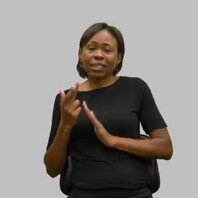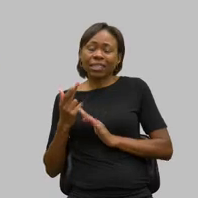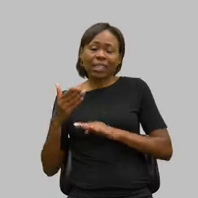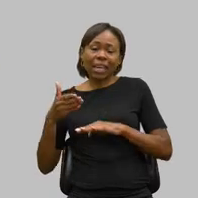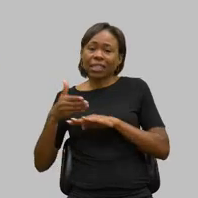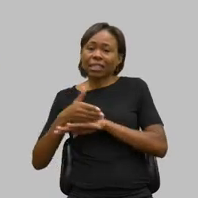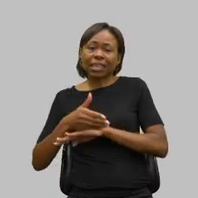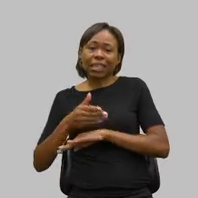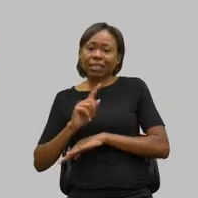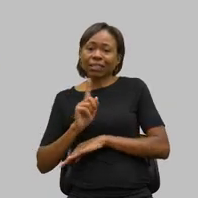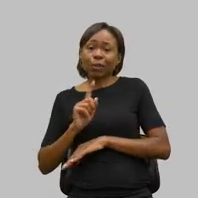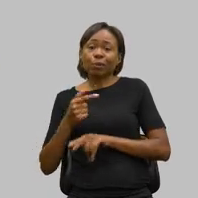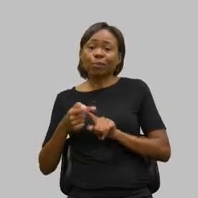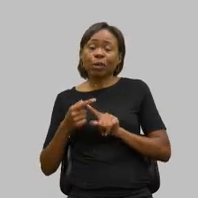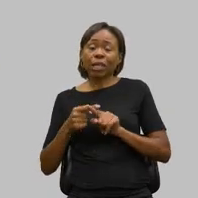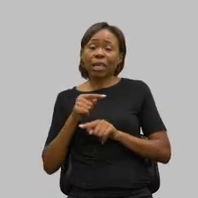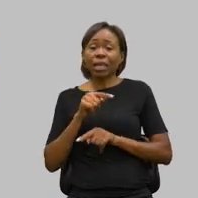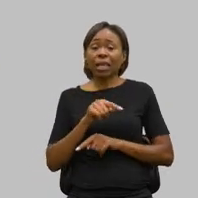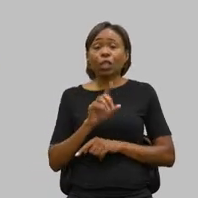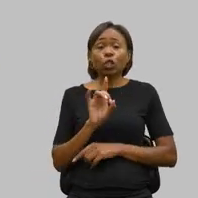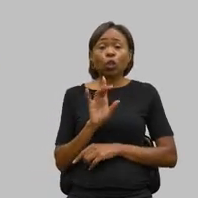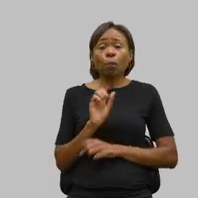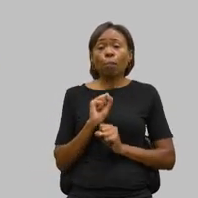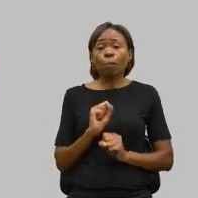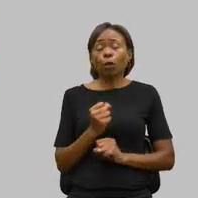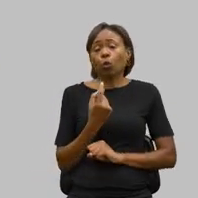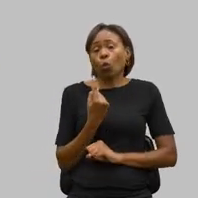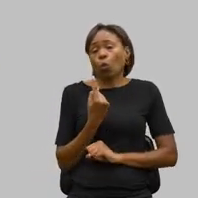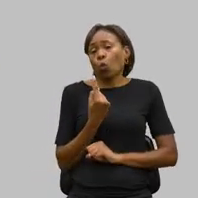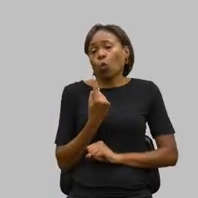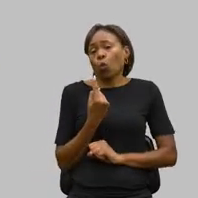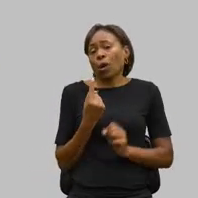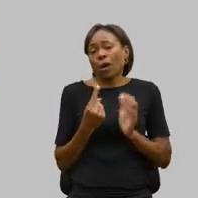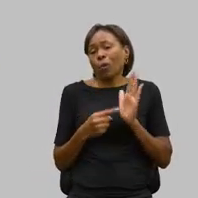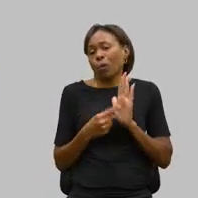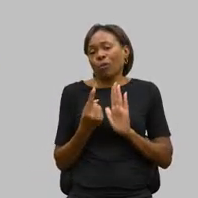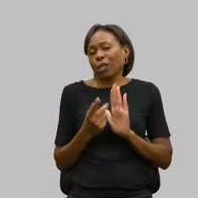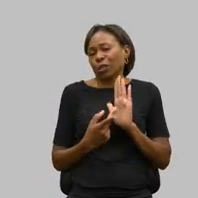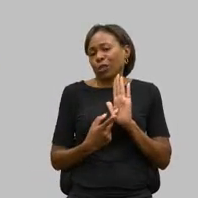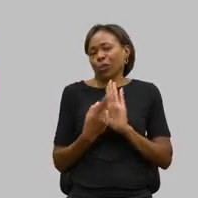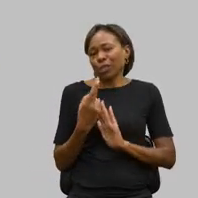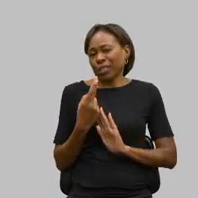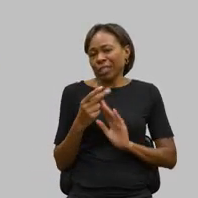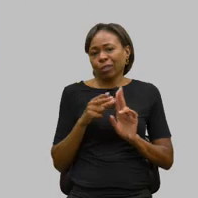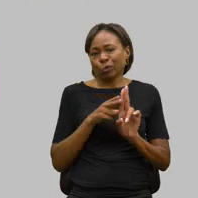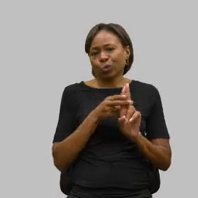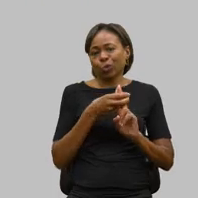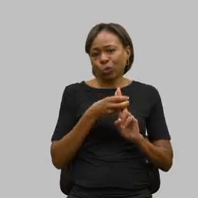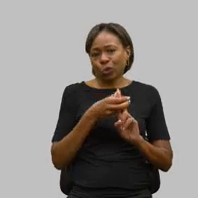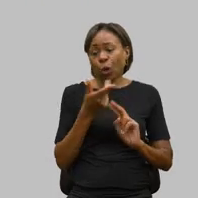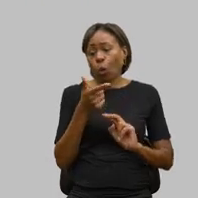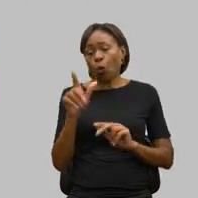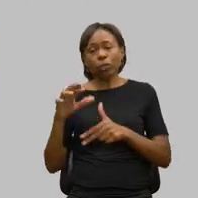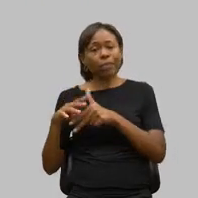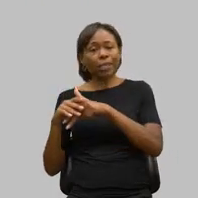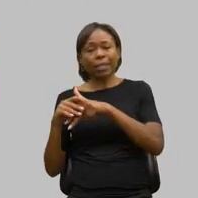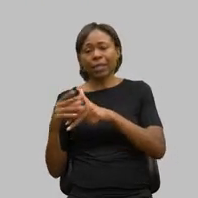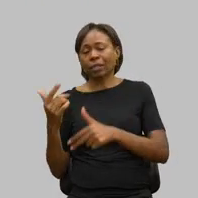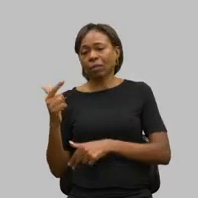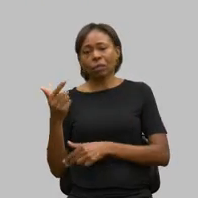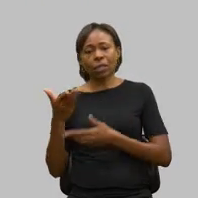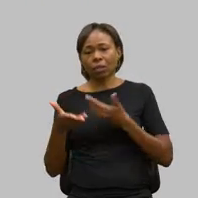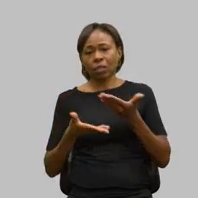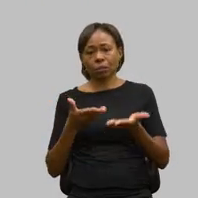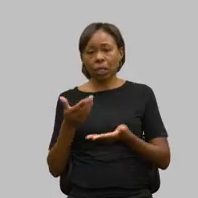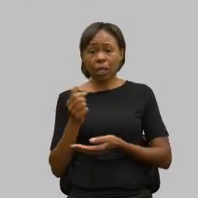cirurgia por mês pelo SUS. Aí os outros pacientes acabam não tendo atendimento. E, quando o paciente sai dessa região para